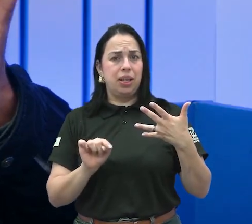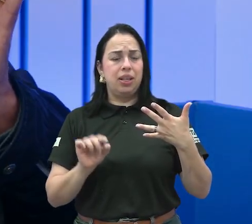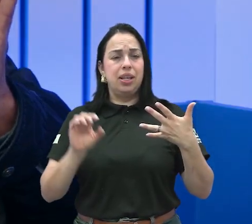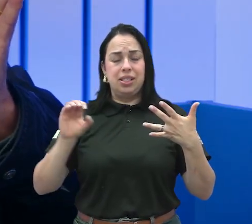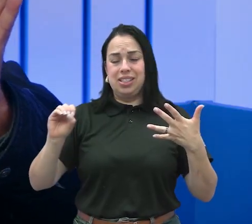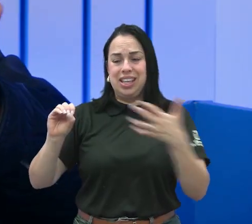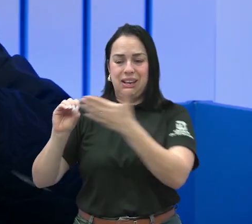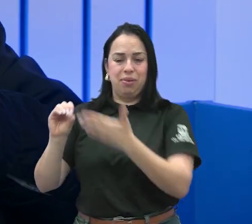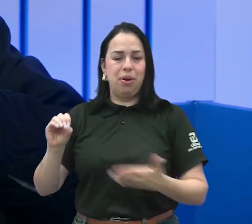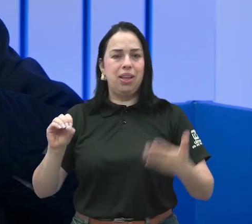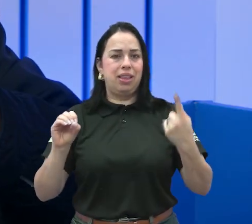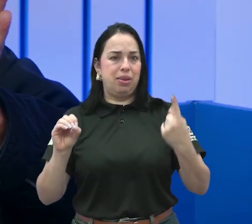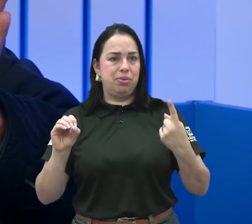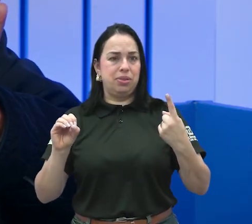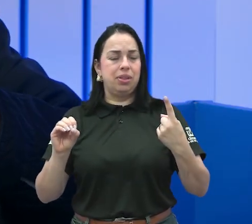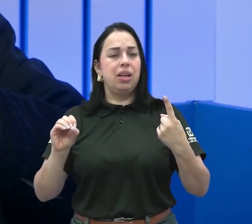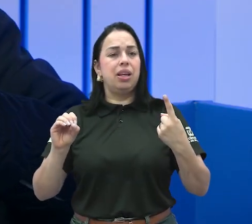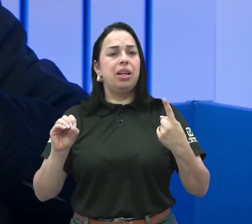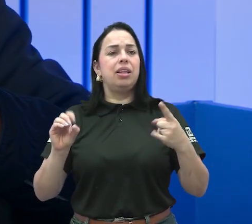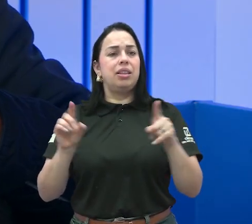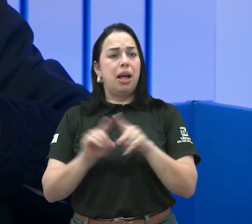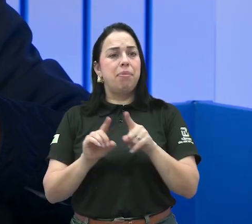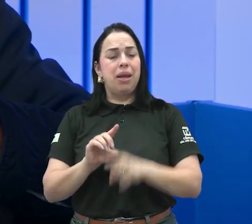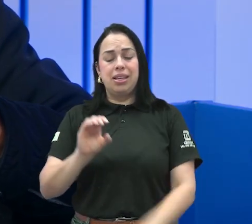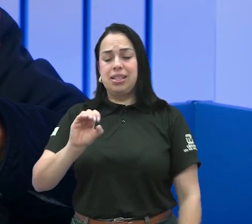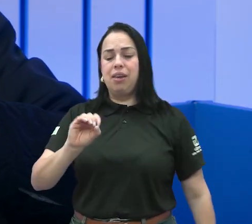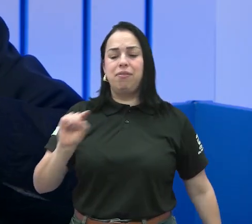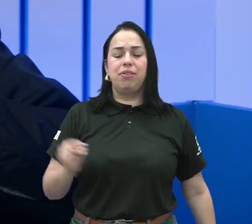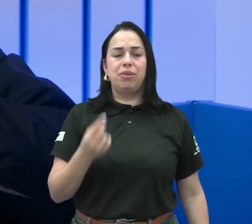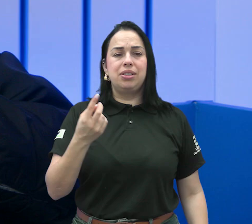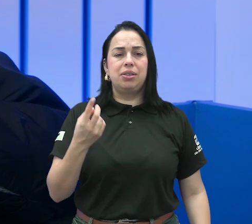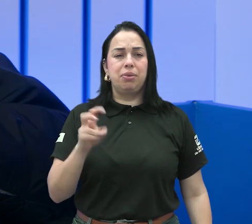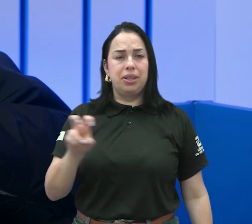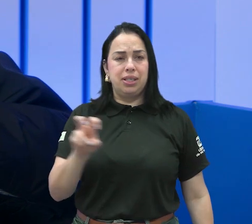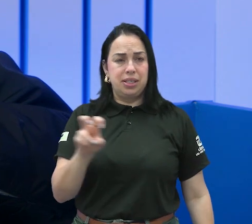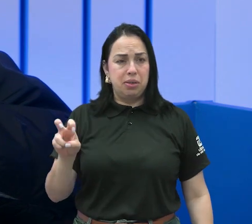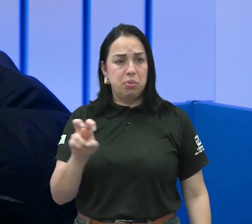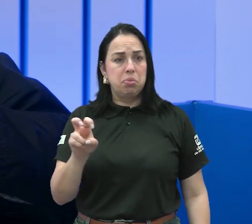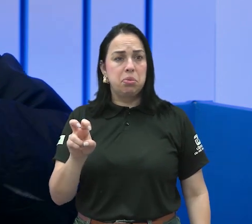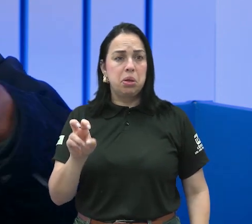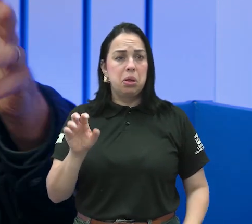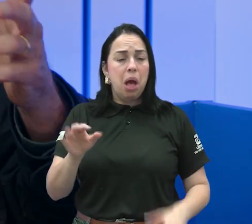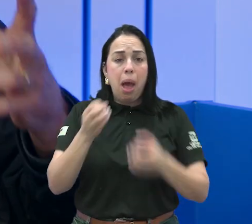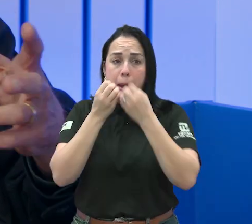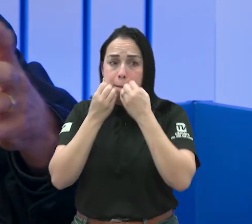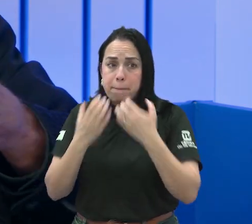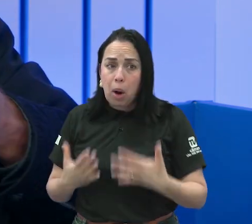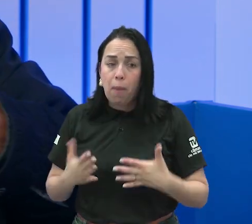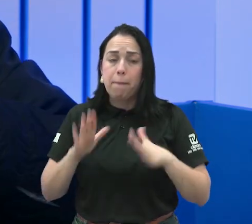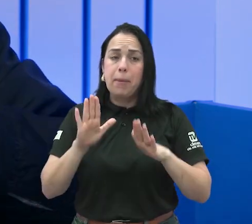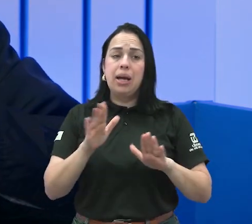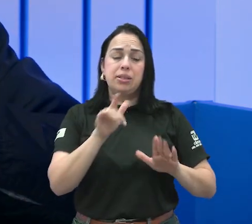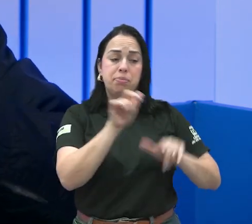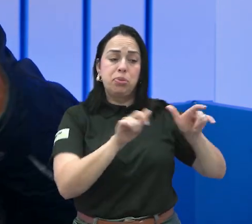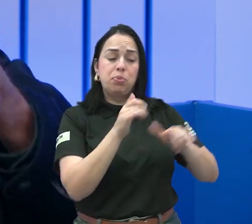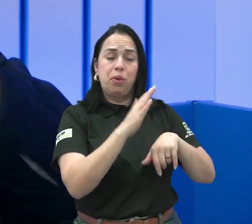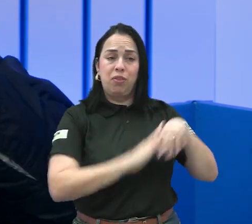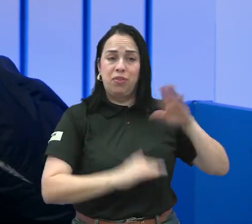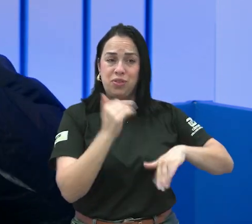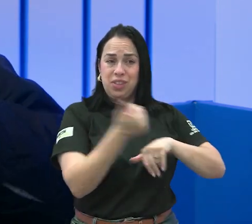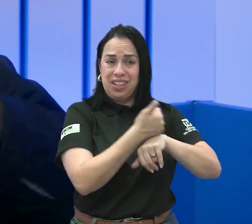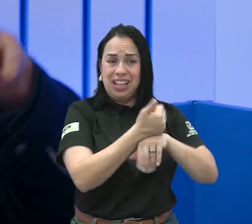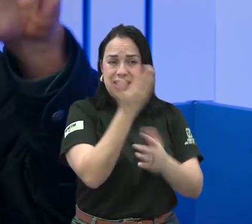que varia de 0 a 1, de 0,55, considerado alta concentração. Mas isso não é novidade para quem estuda isso. Por